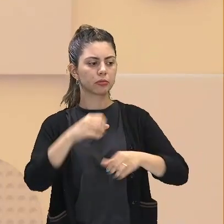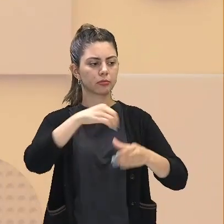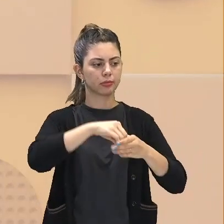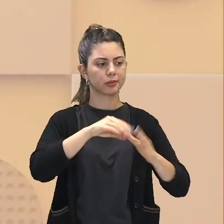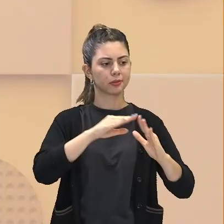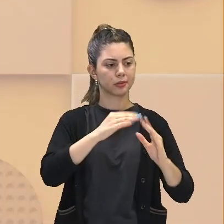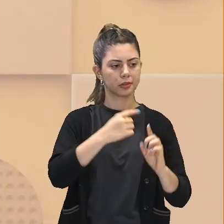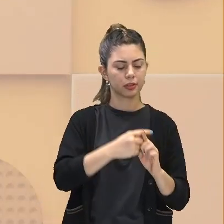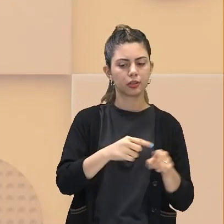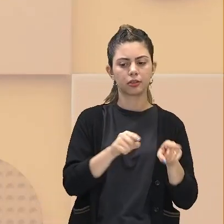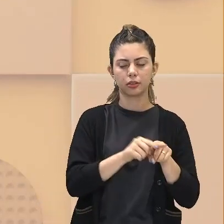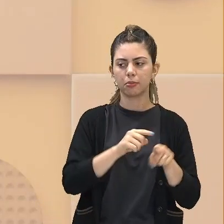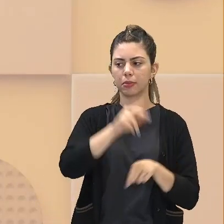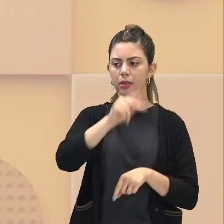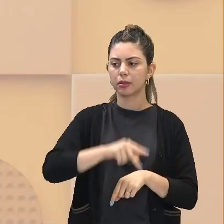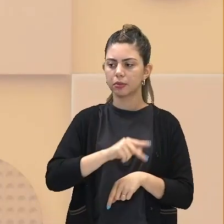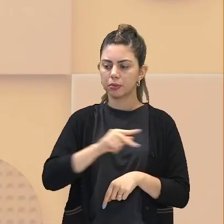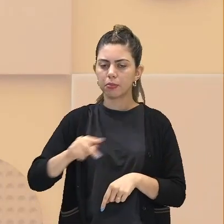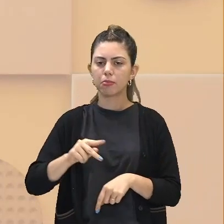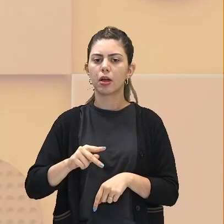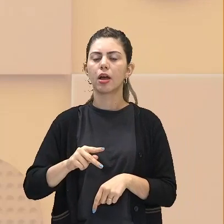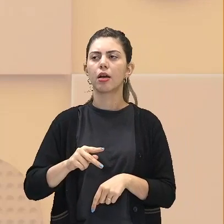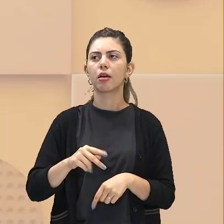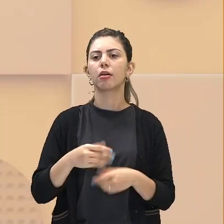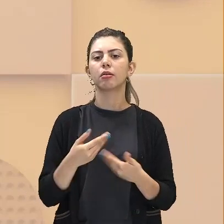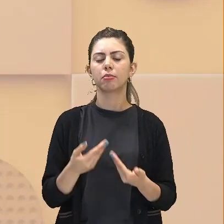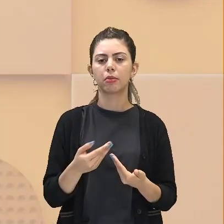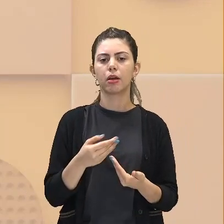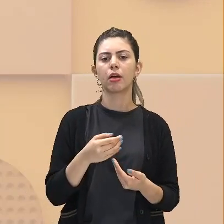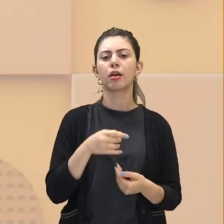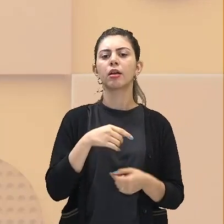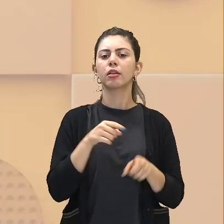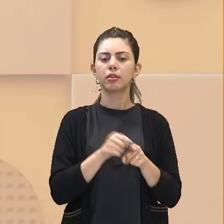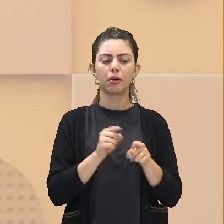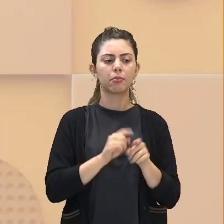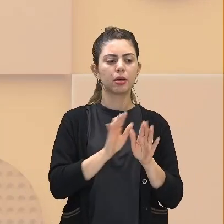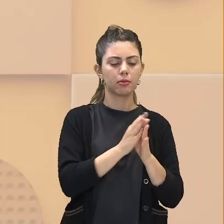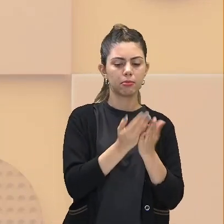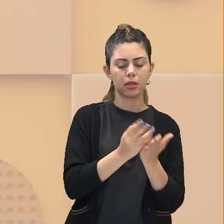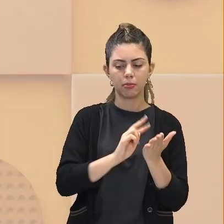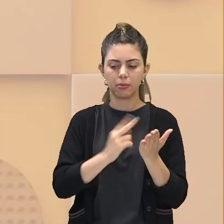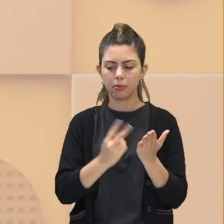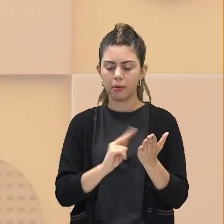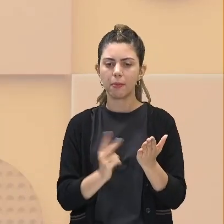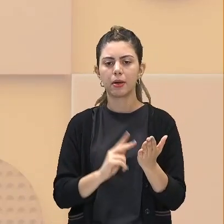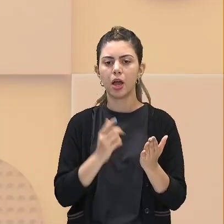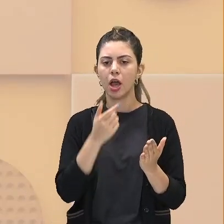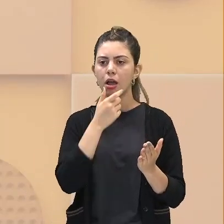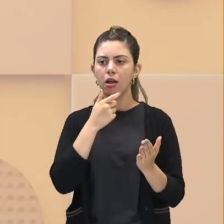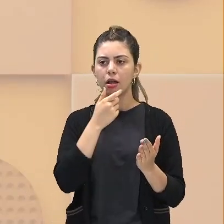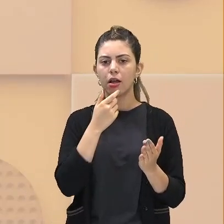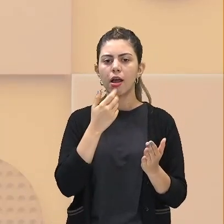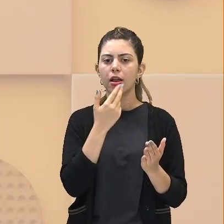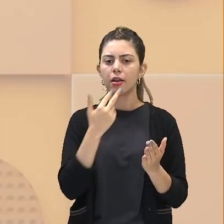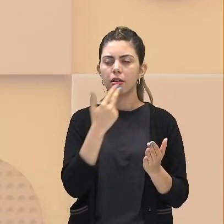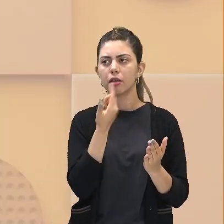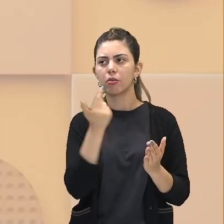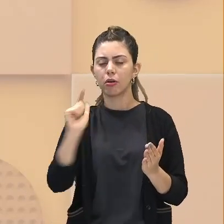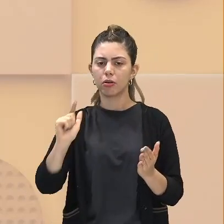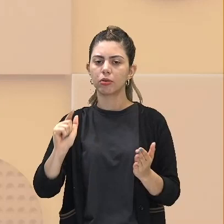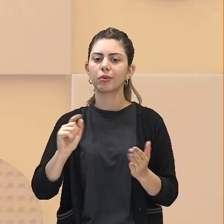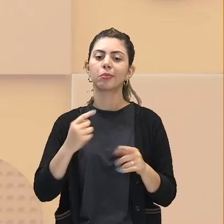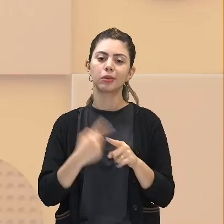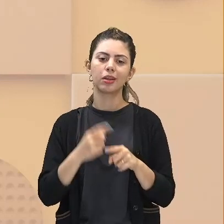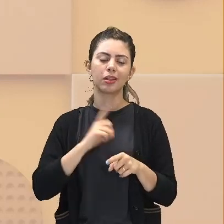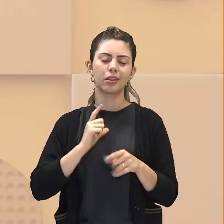com Lutero, os pensamentos reformistas foram tão difundidos e foi para frente? Já que o Wycliffe, lá no